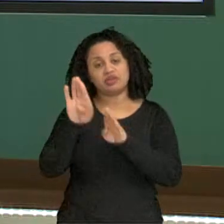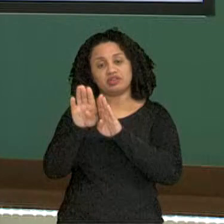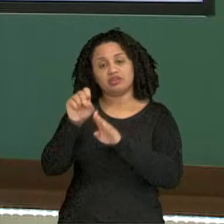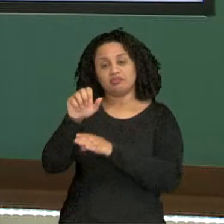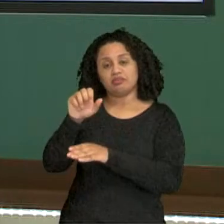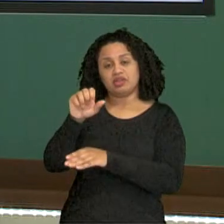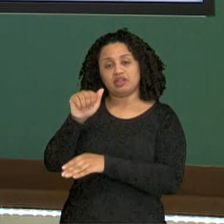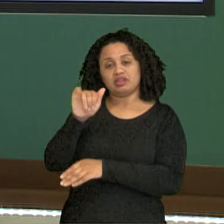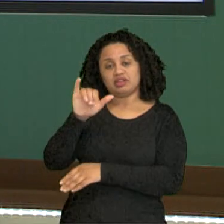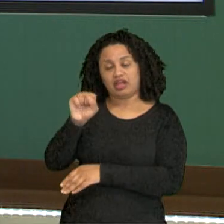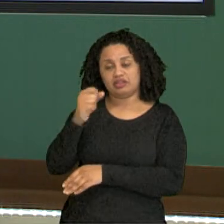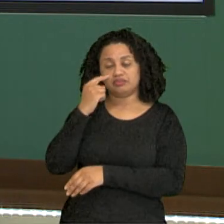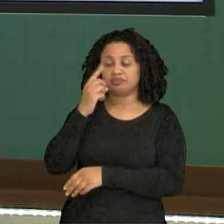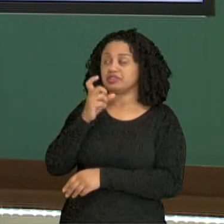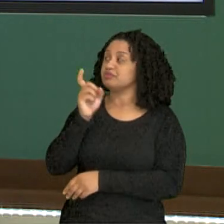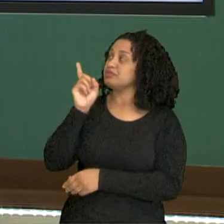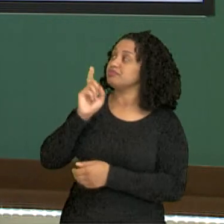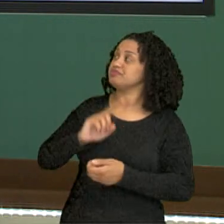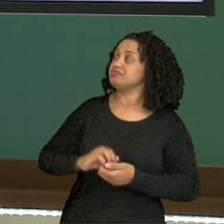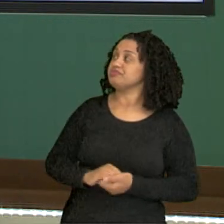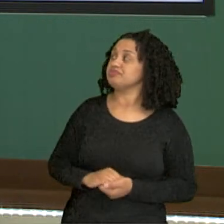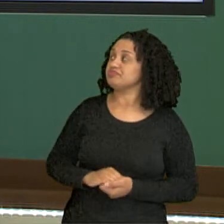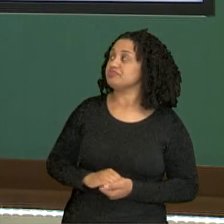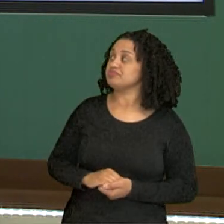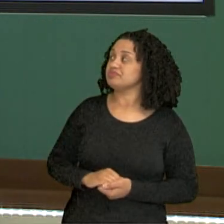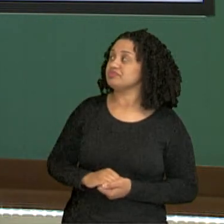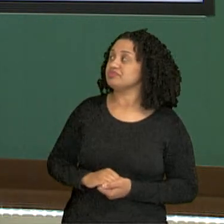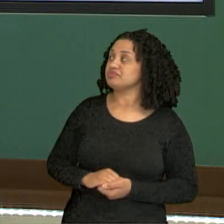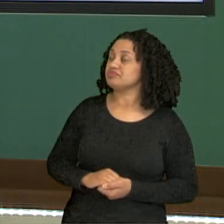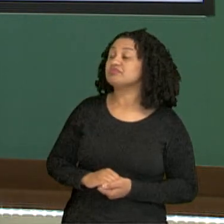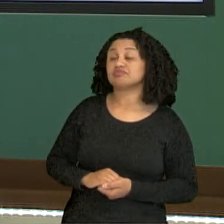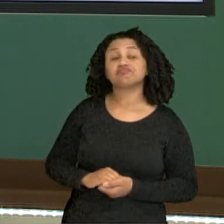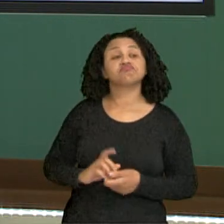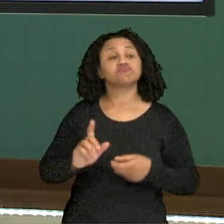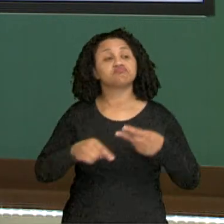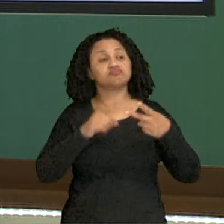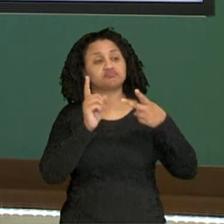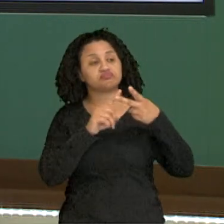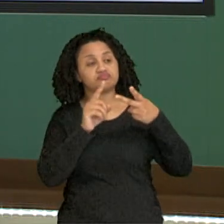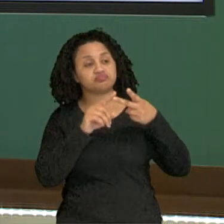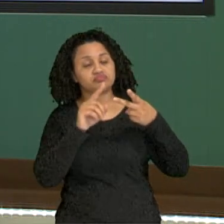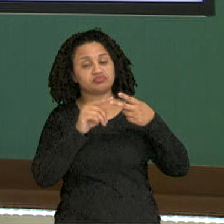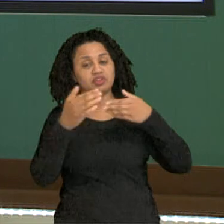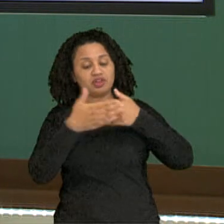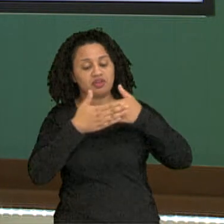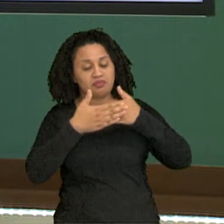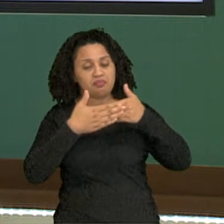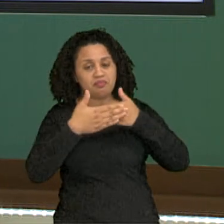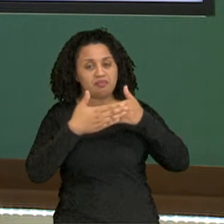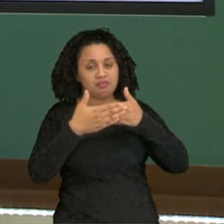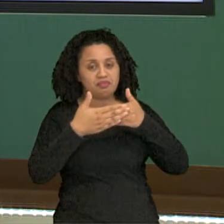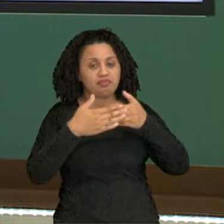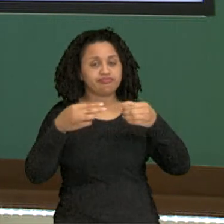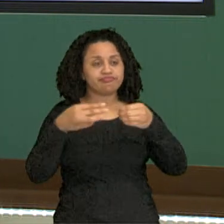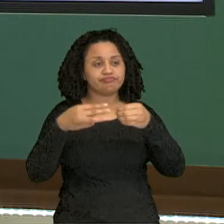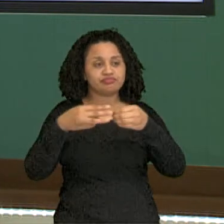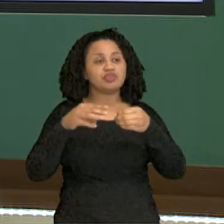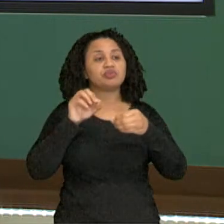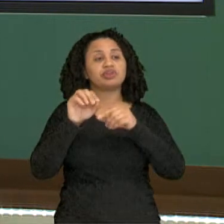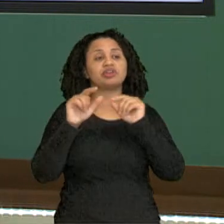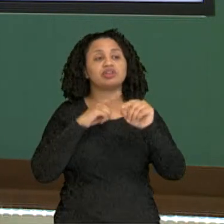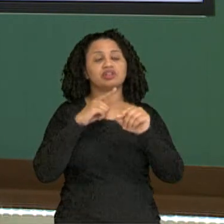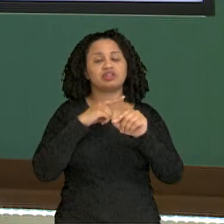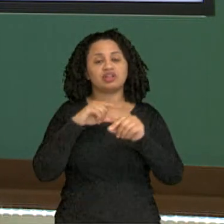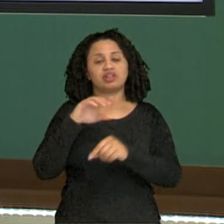a parede celular, uma segunda organela exclusiva da célula vegetal. Ela é feita